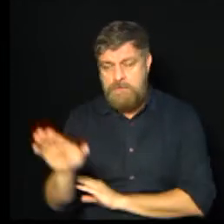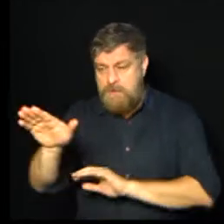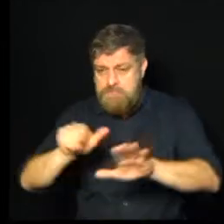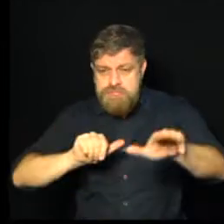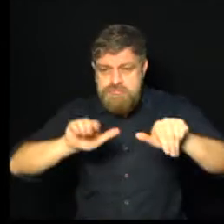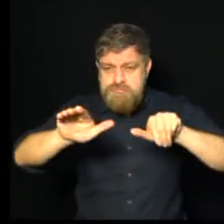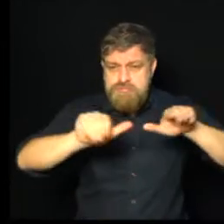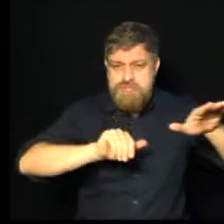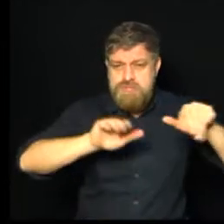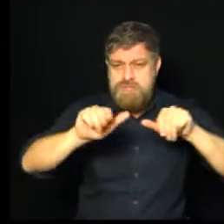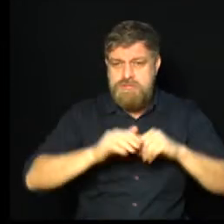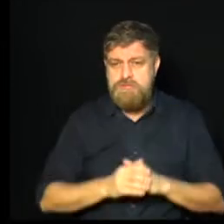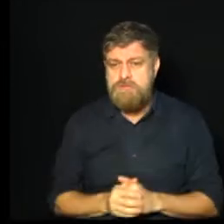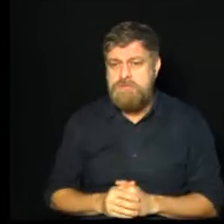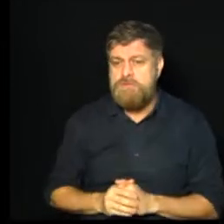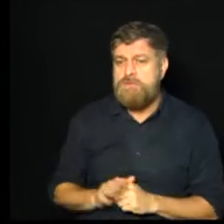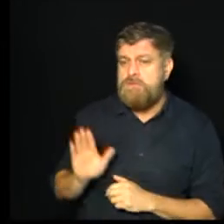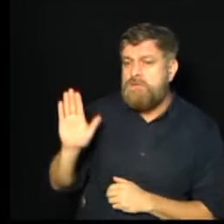Então,